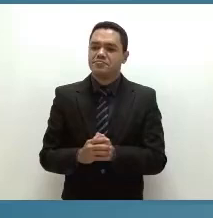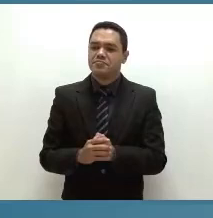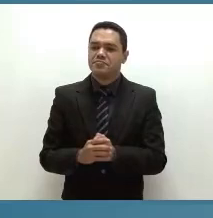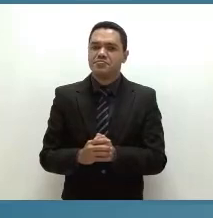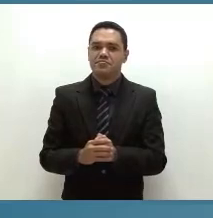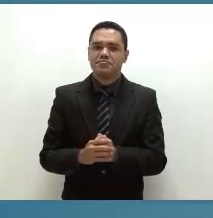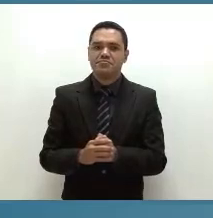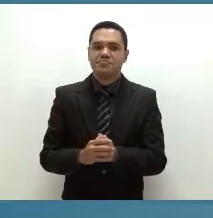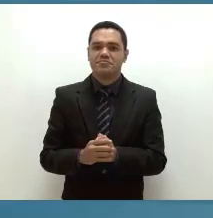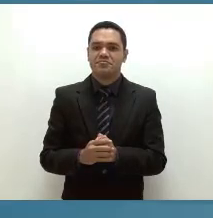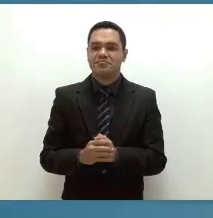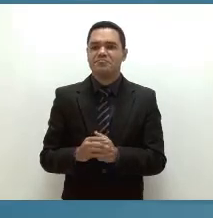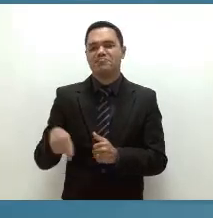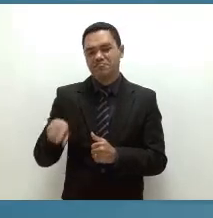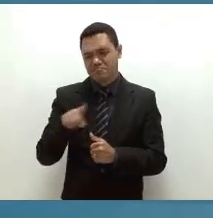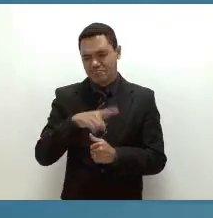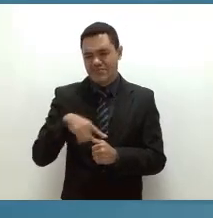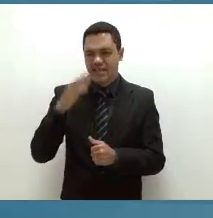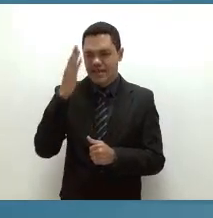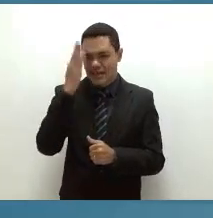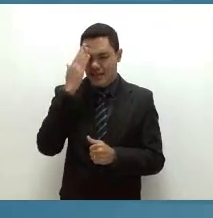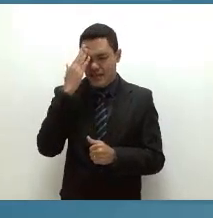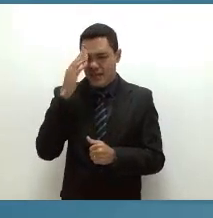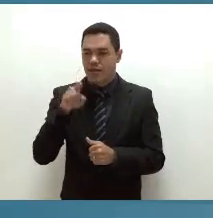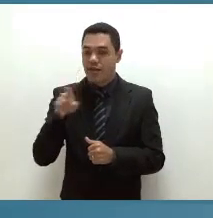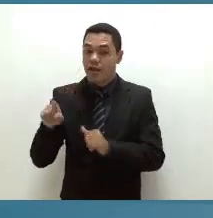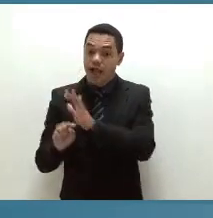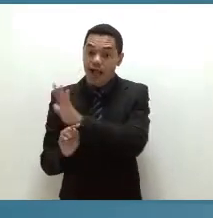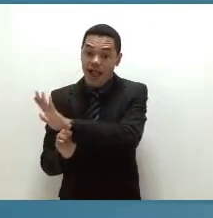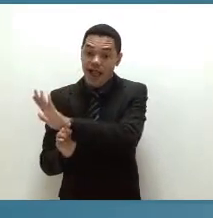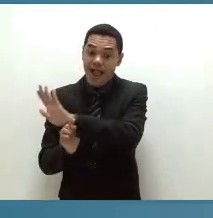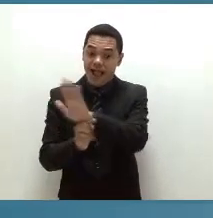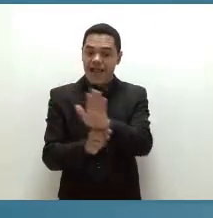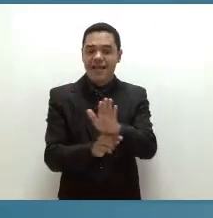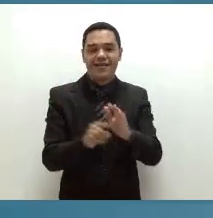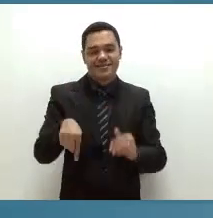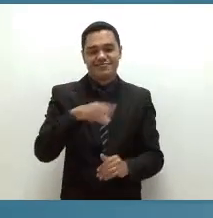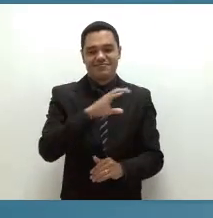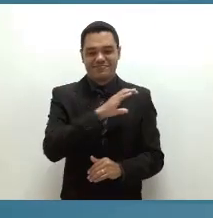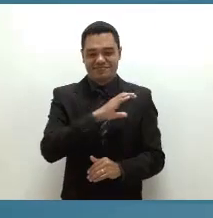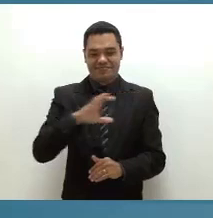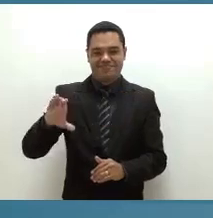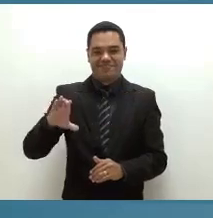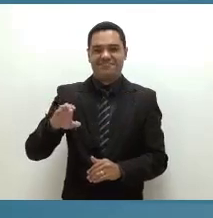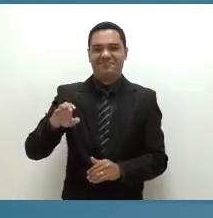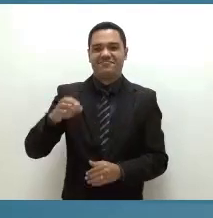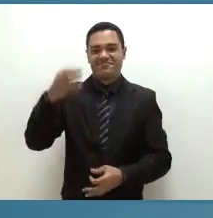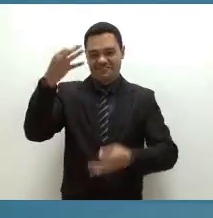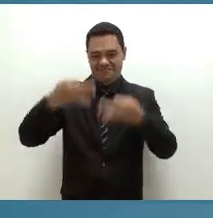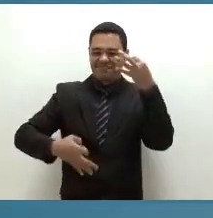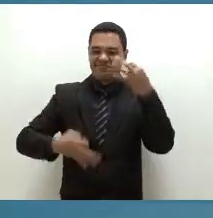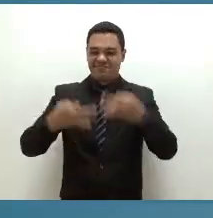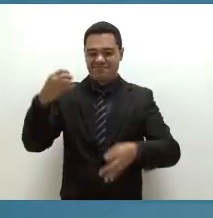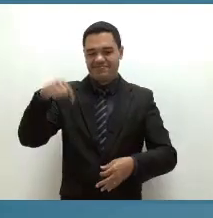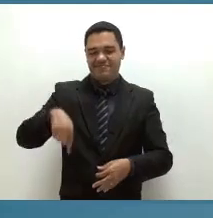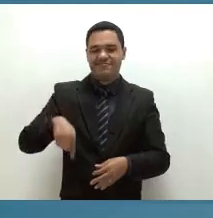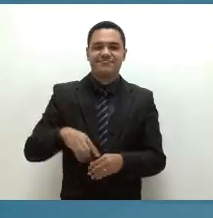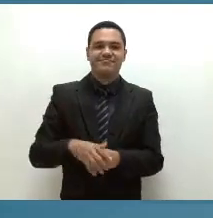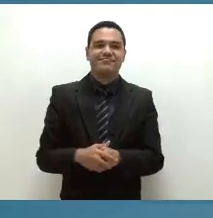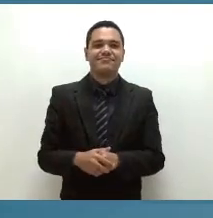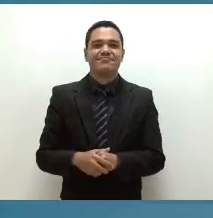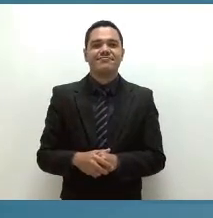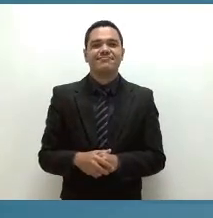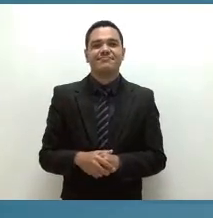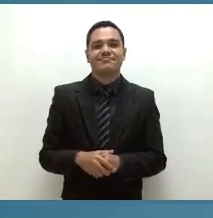o quanto vai contribuir com a corregedoria no Tribunal de Justiça. Há